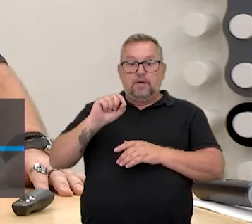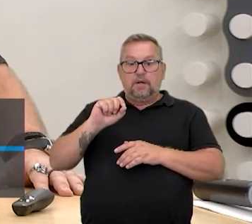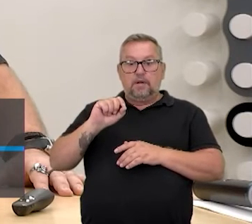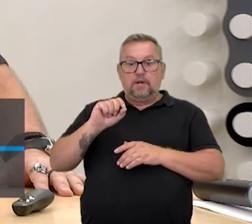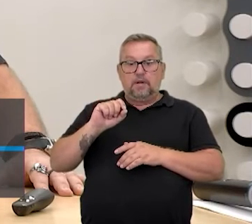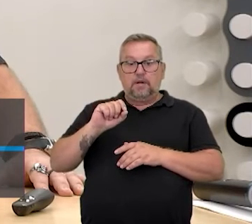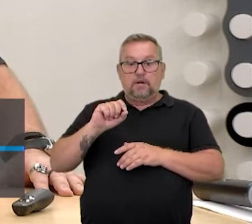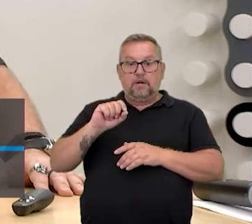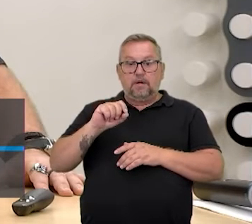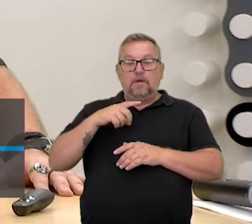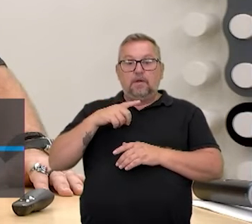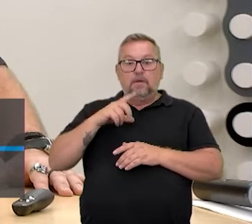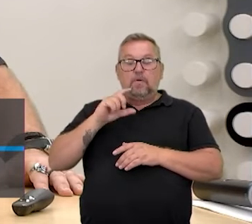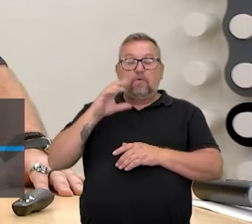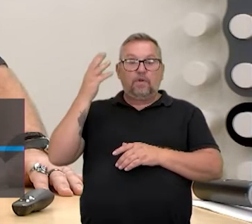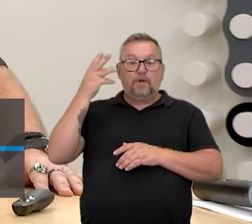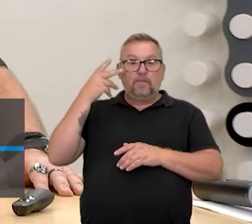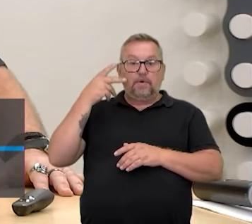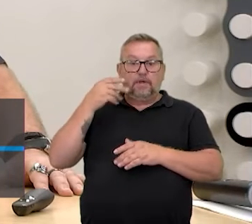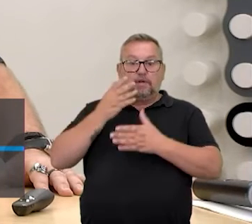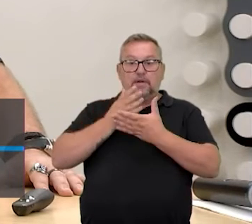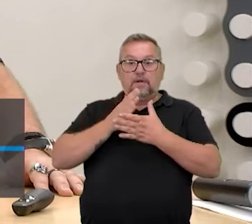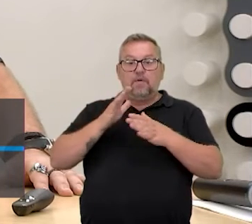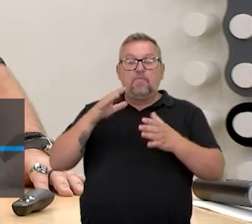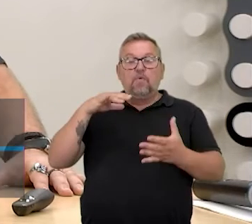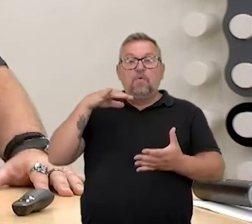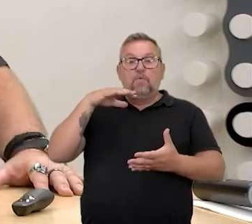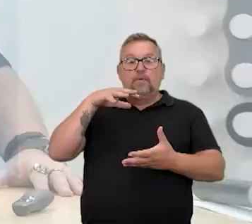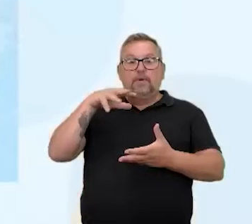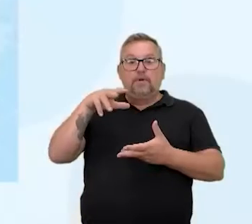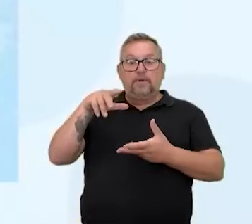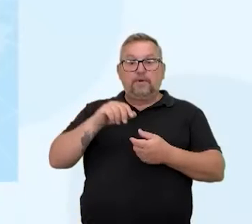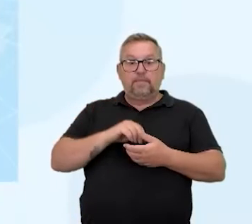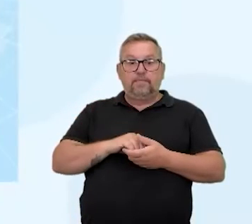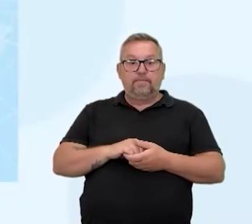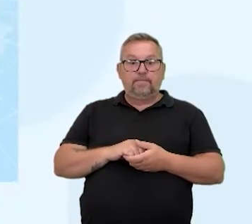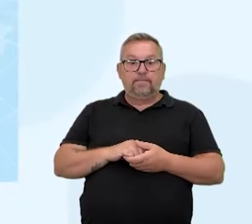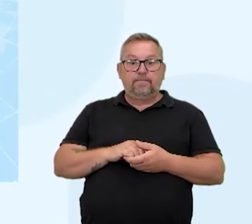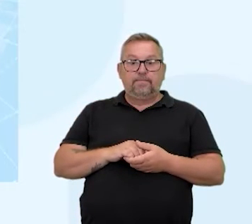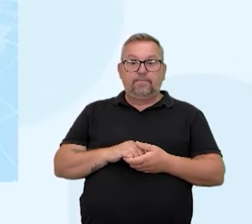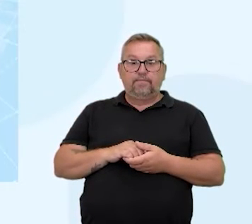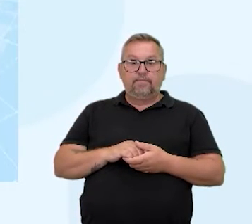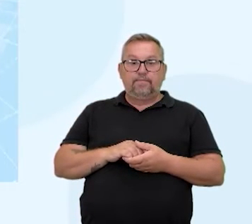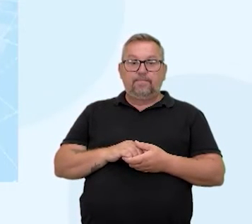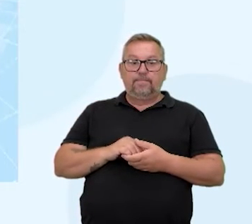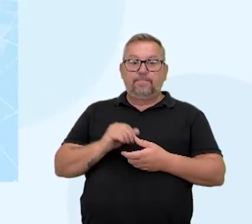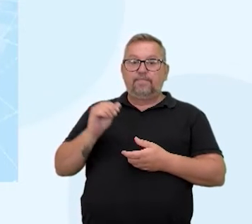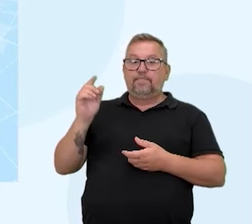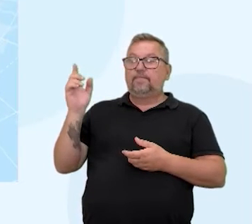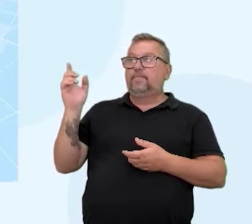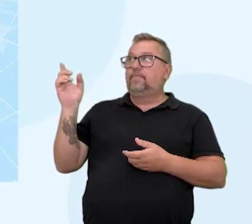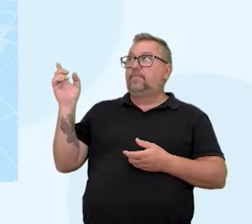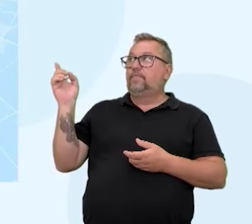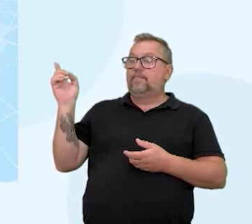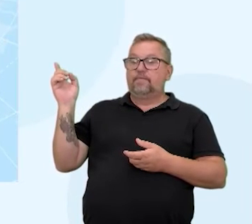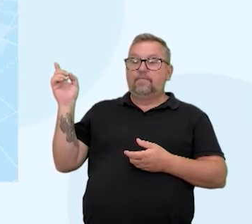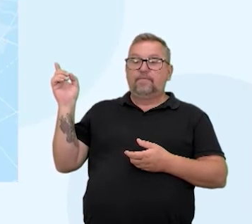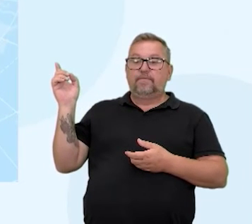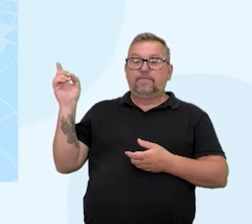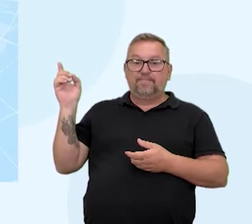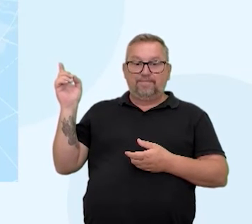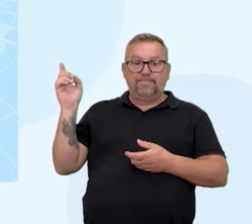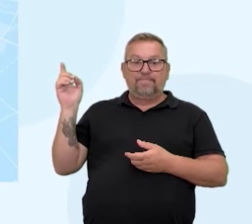as espécies extintas no nosso planeta. Então tá aí na tela para vocês um gráfico. Então tá lá, ó, as taxas